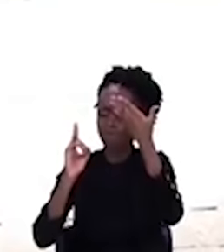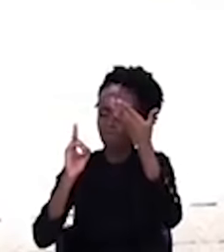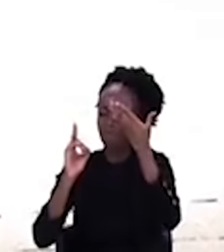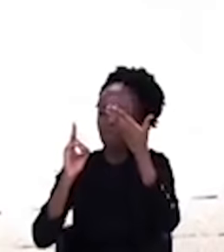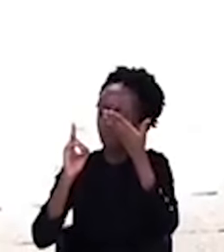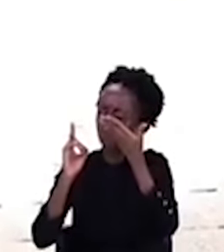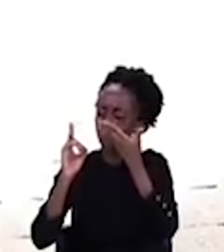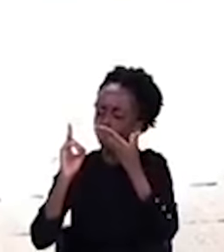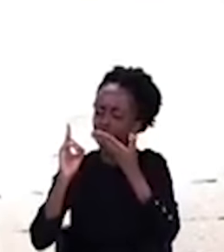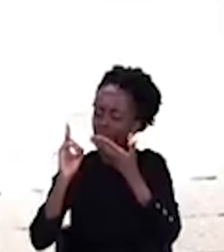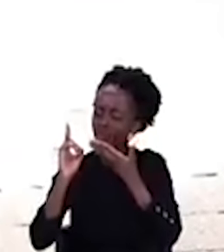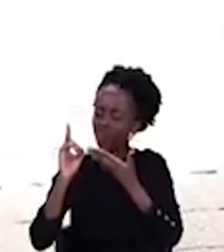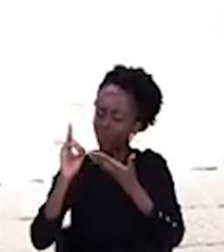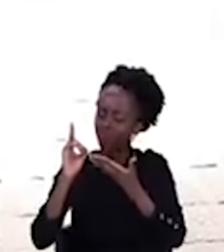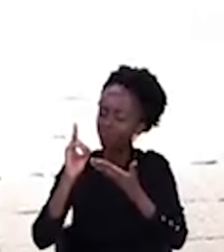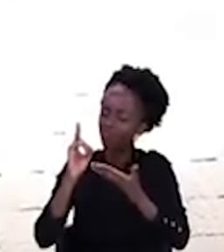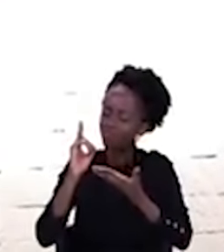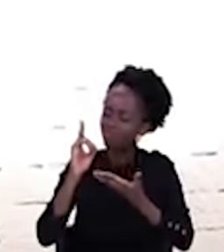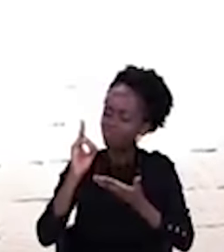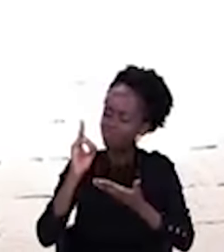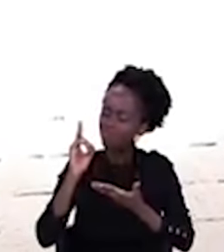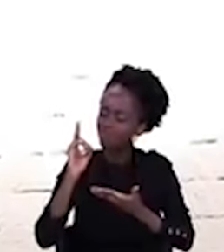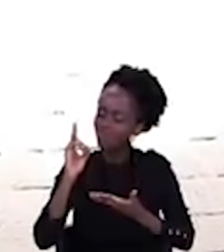eu devo tanto a Ti,